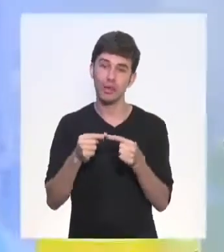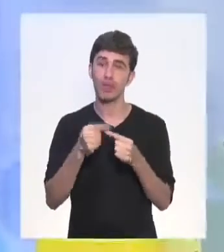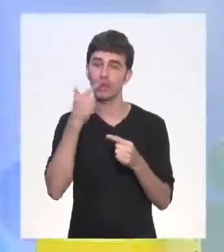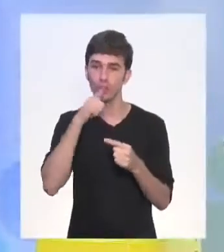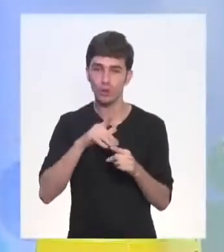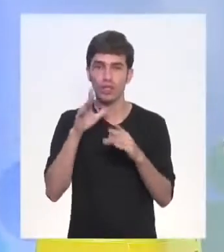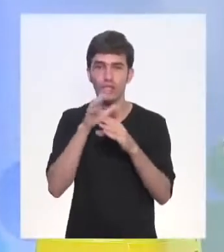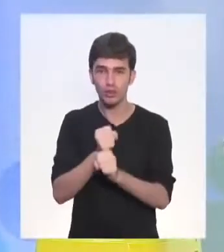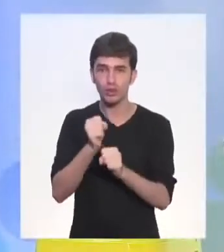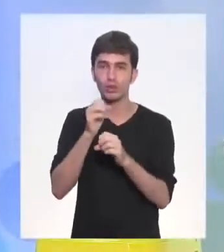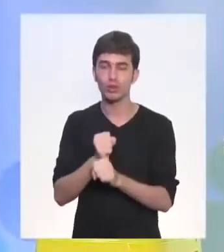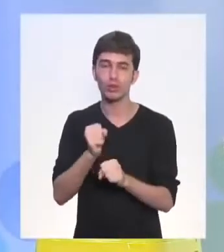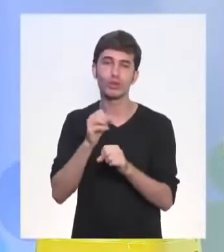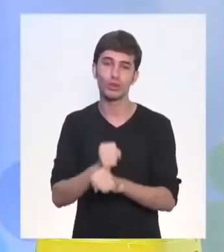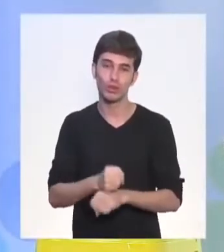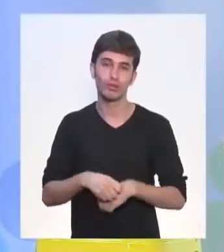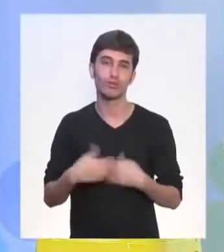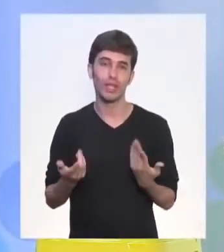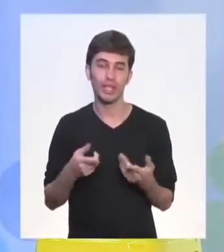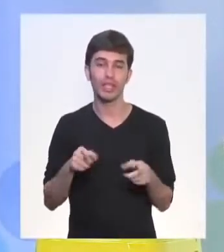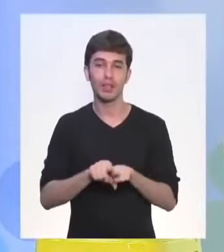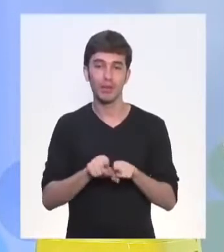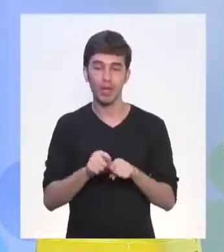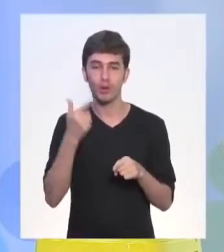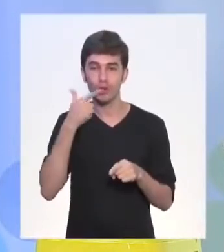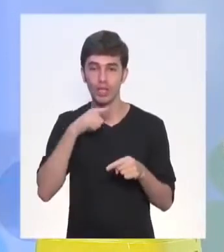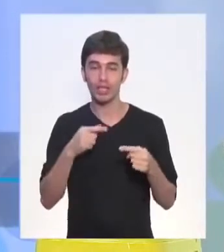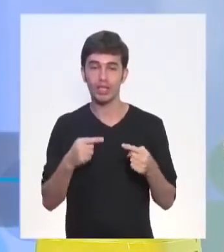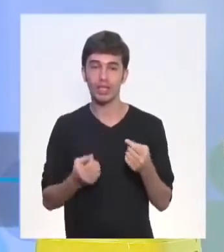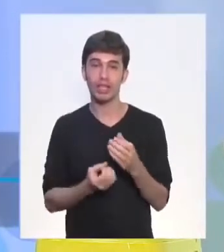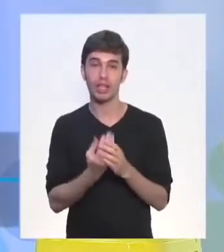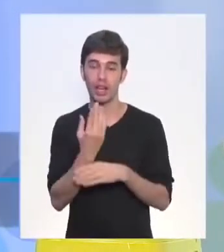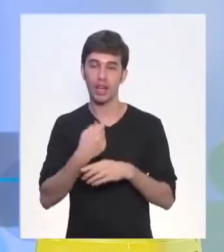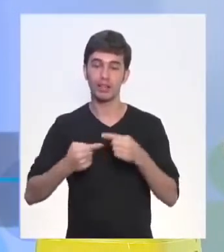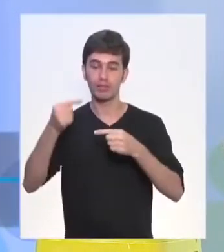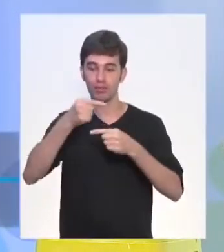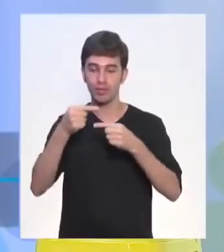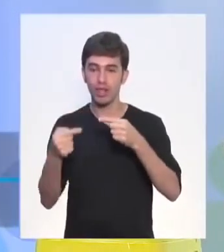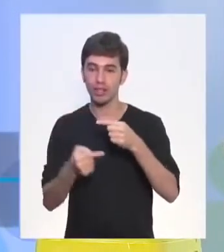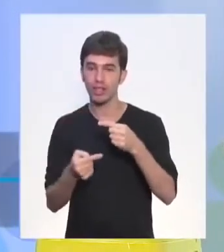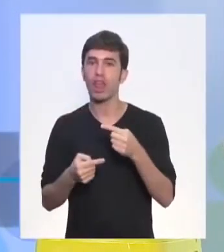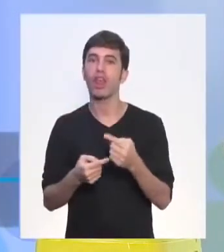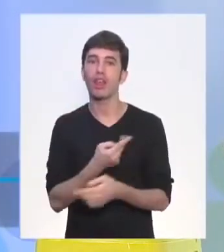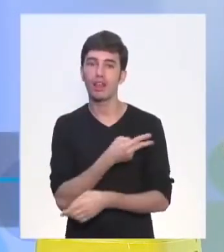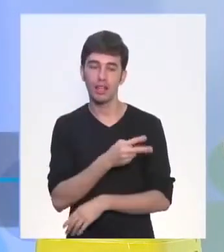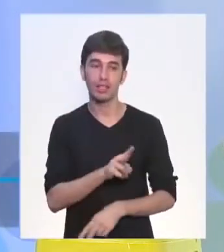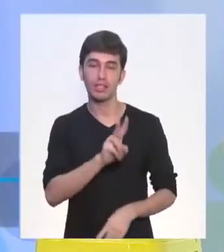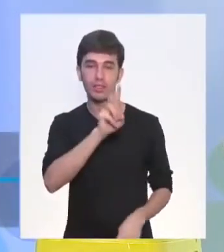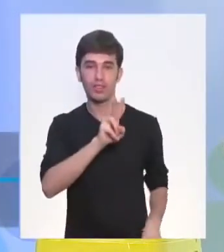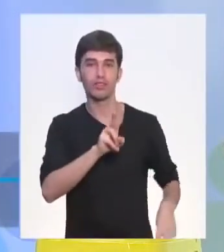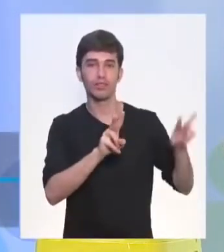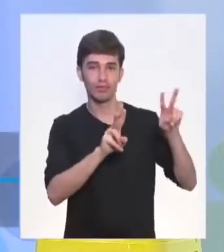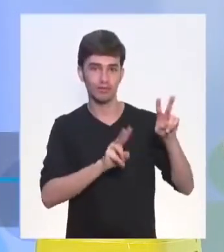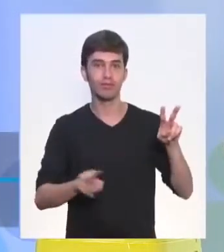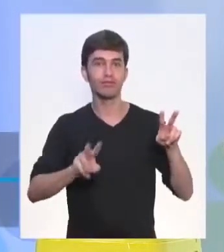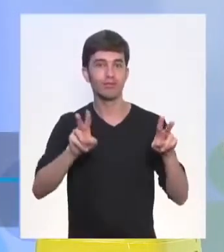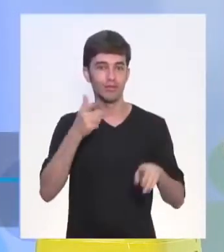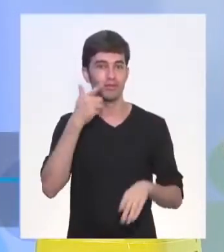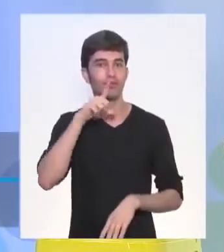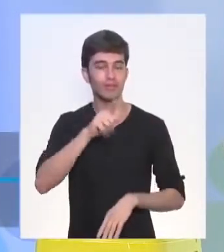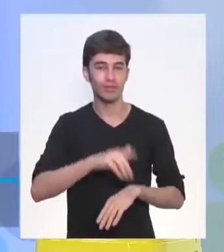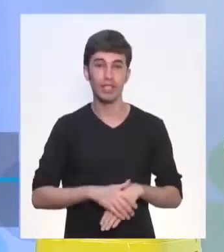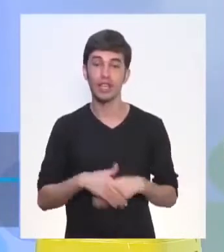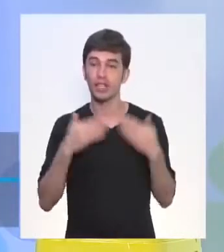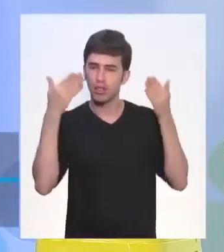gente consegue estabelecer uma razão matemática entre essas grandezas. E é esse o foco,